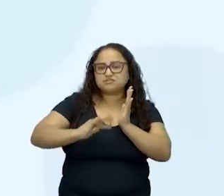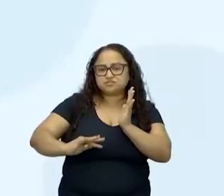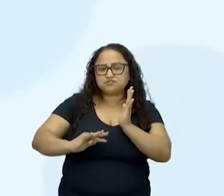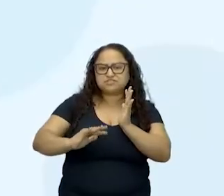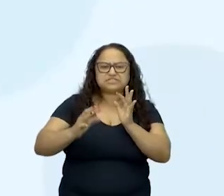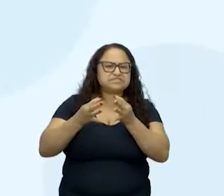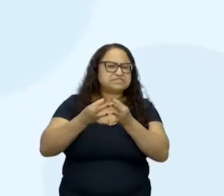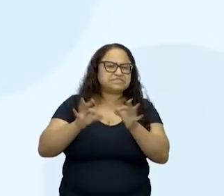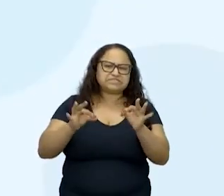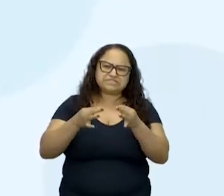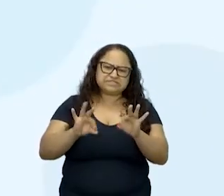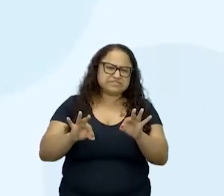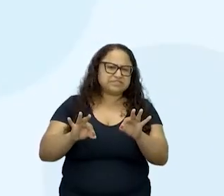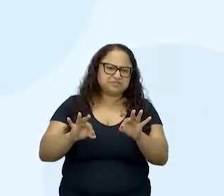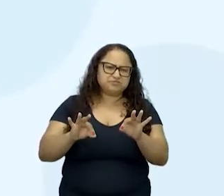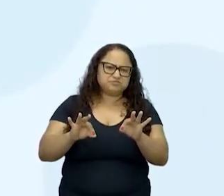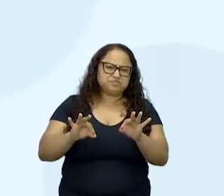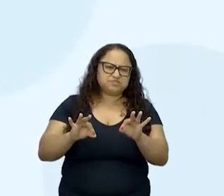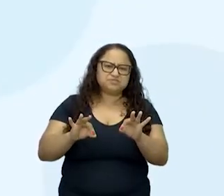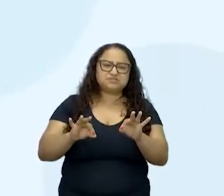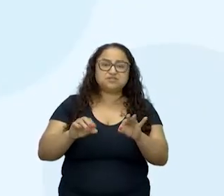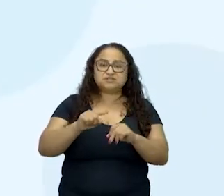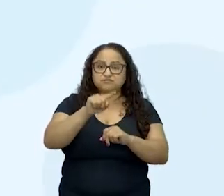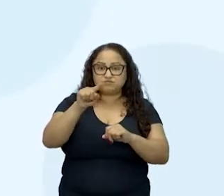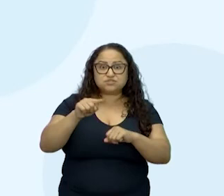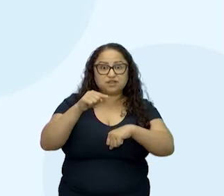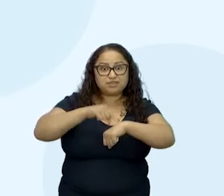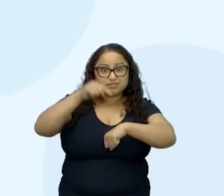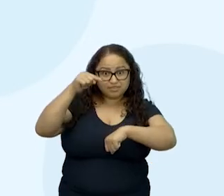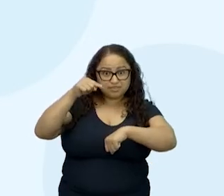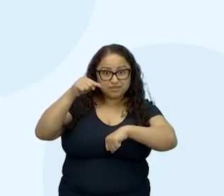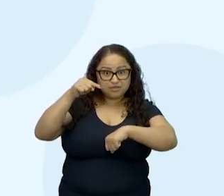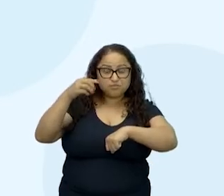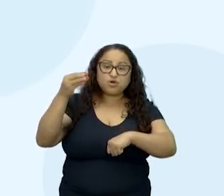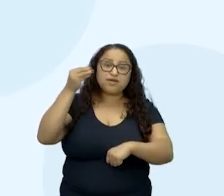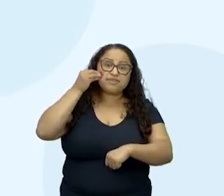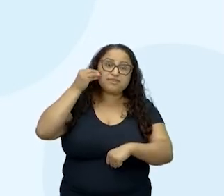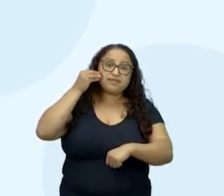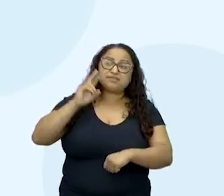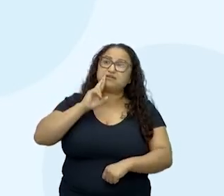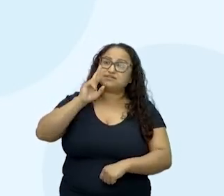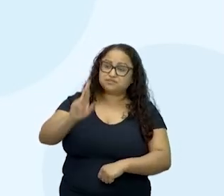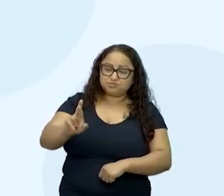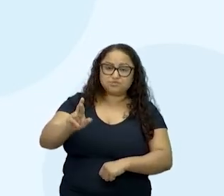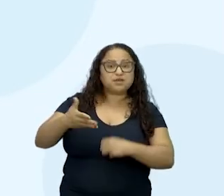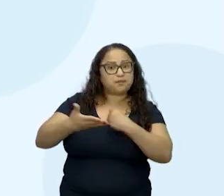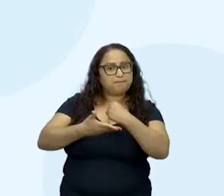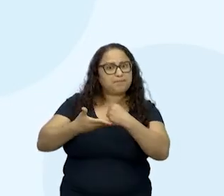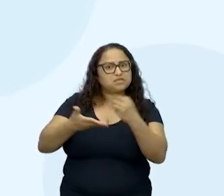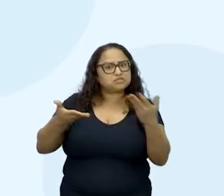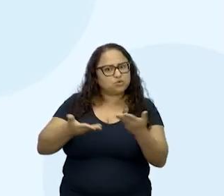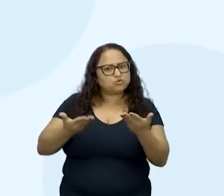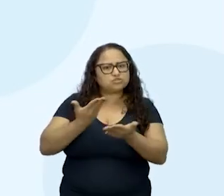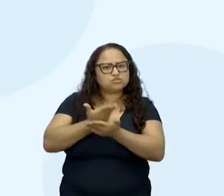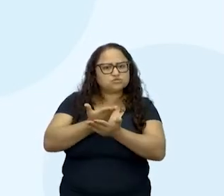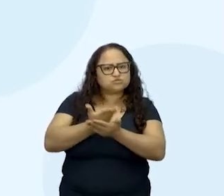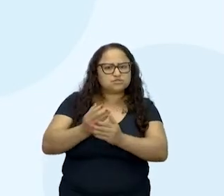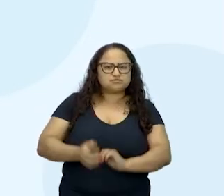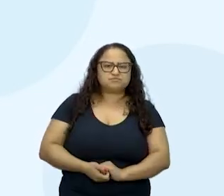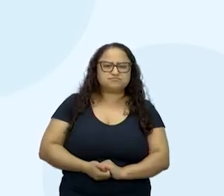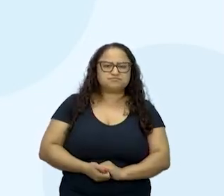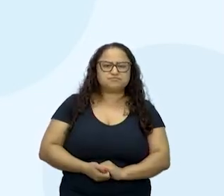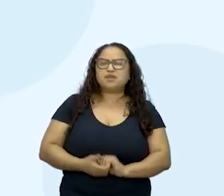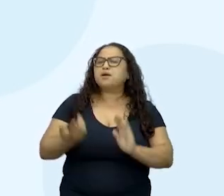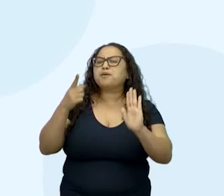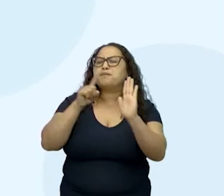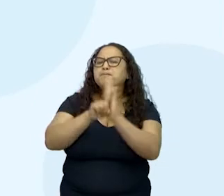bem simplesinha, tá? E que eu vou deixar um tempinho para vocês tentarem resolver com base na aula, tá? Então, ó a